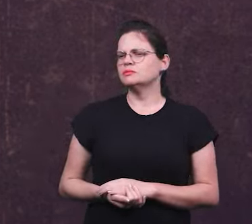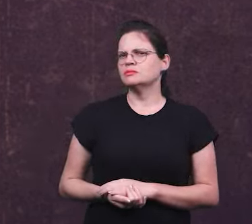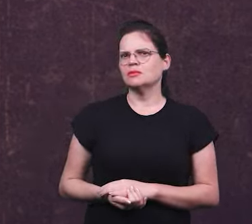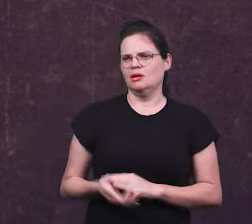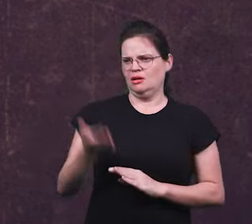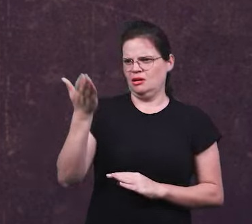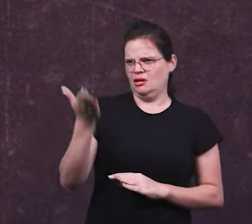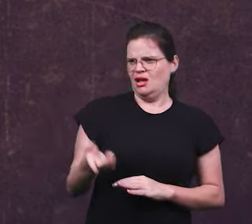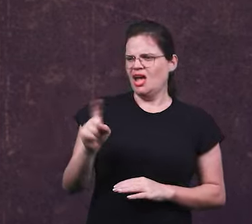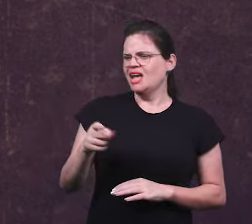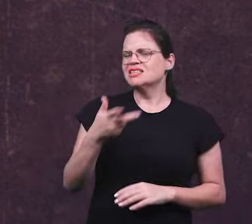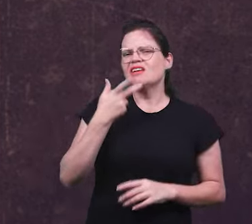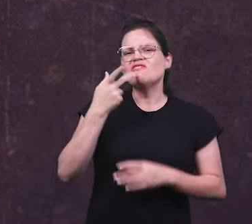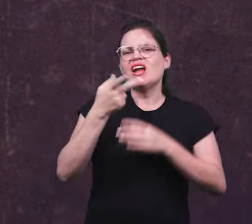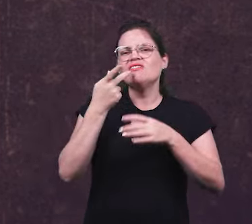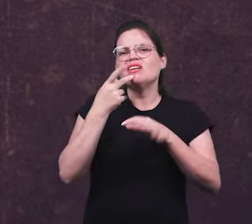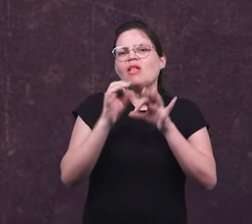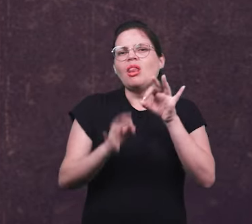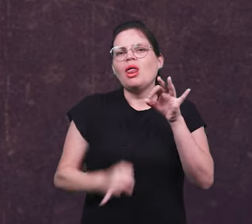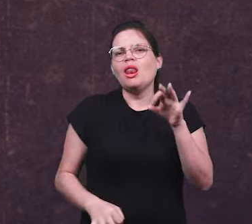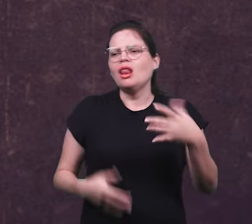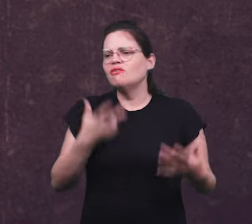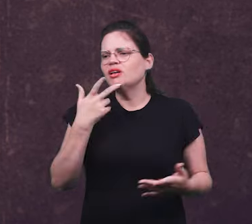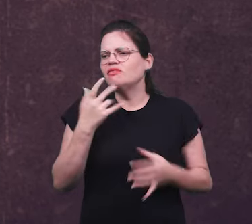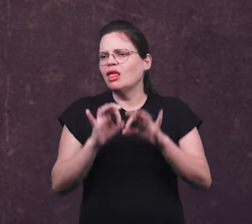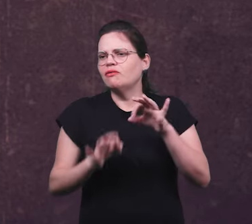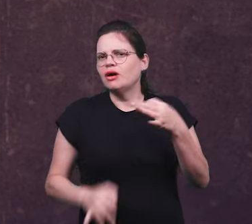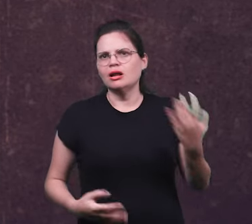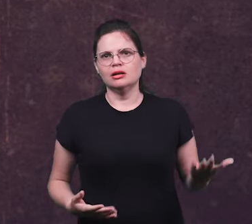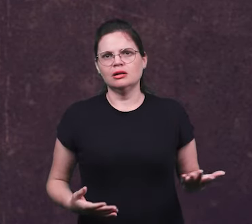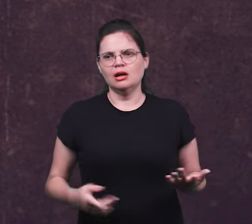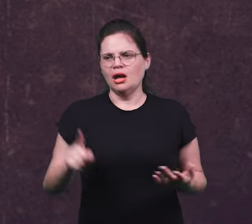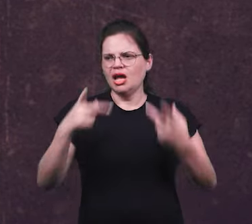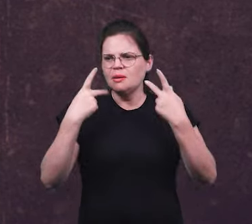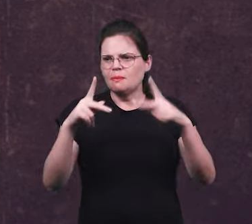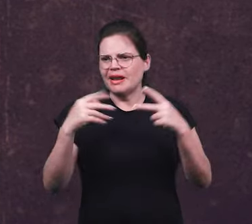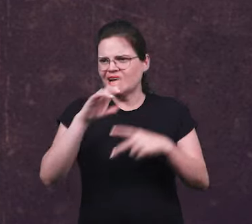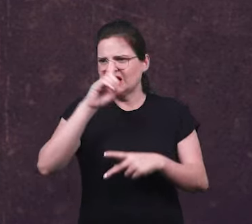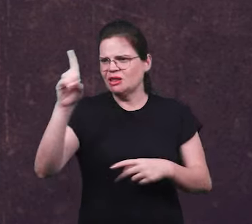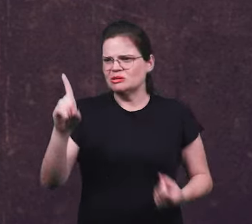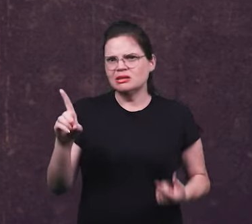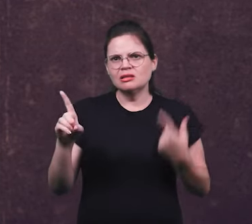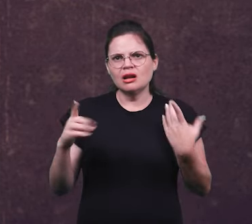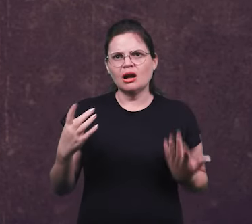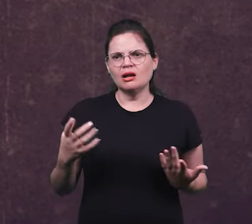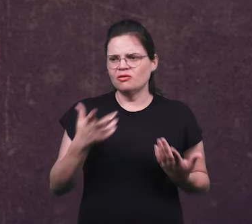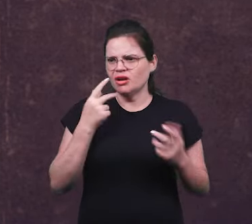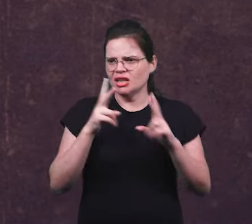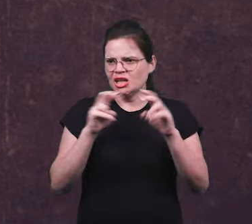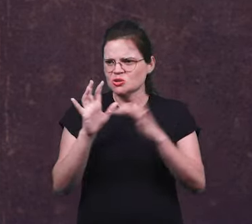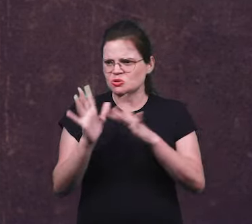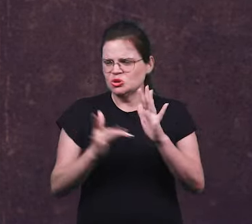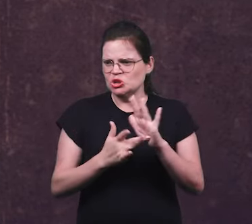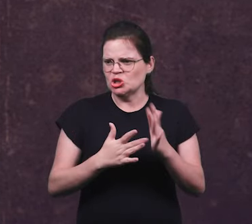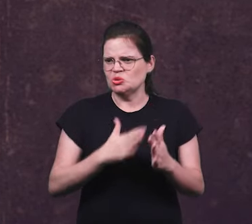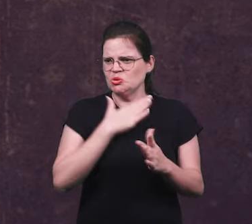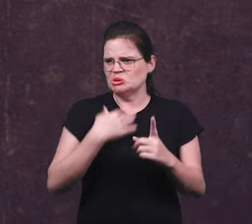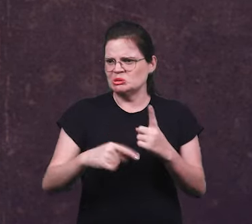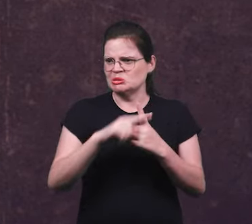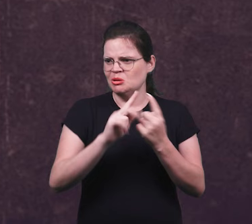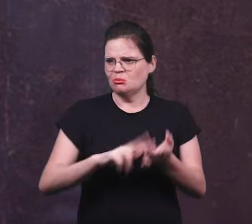quer dizer esse tagarela? E outros parecem pregador de estranhos deuses, pois pregava Jesus e a